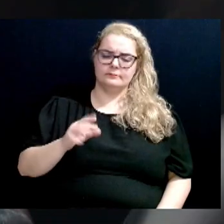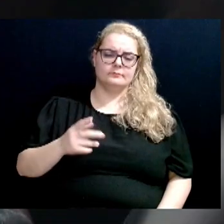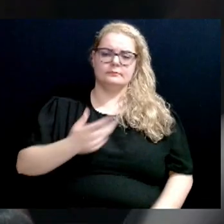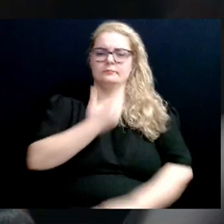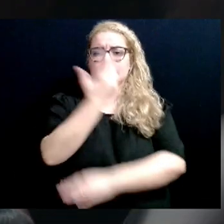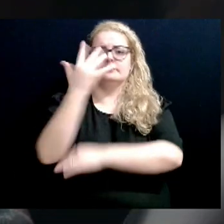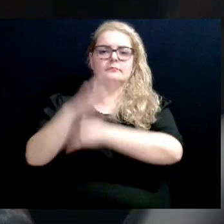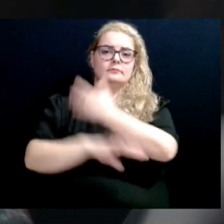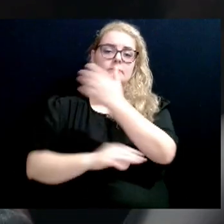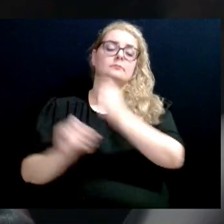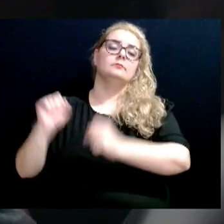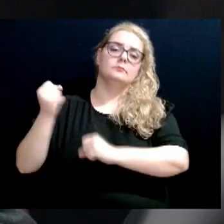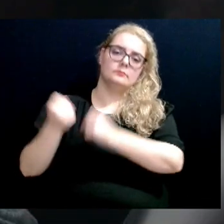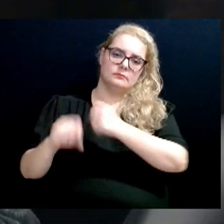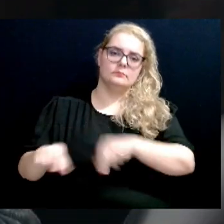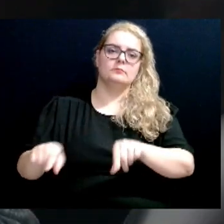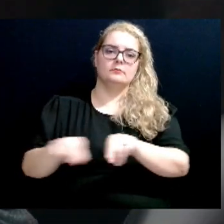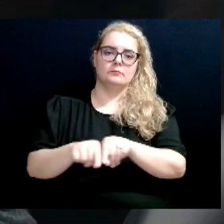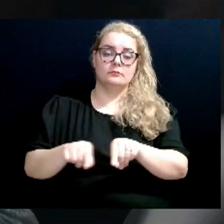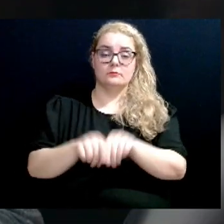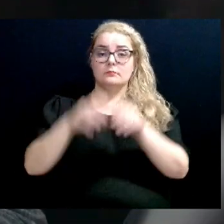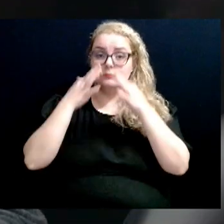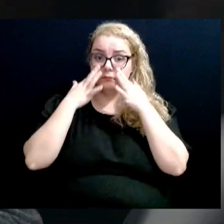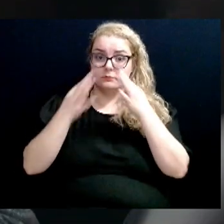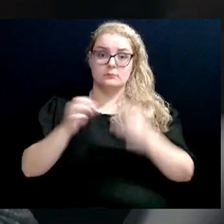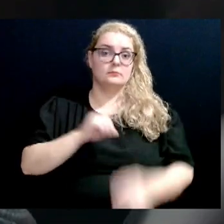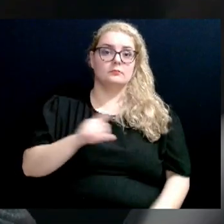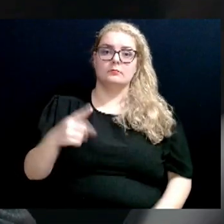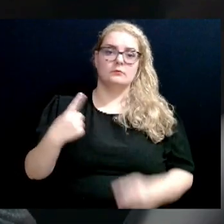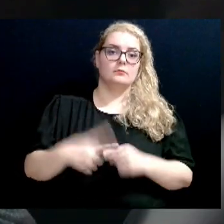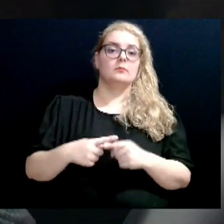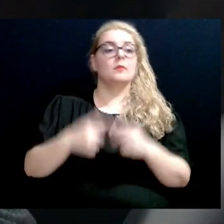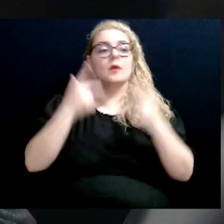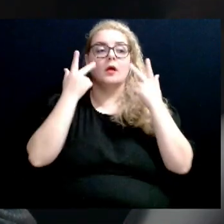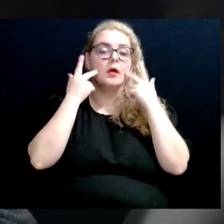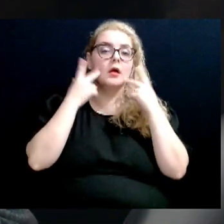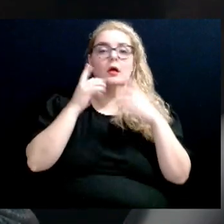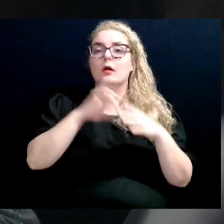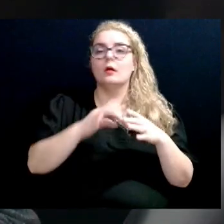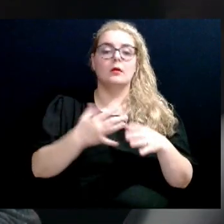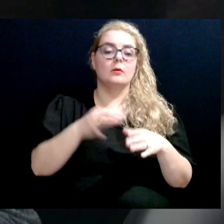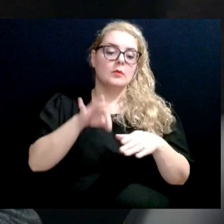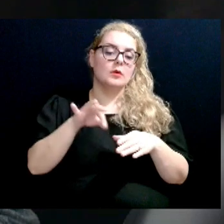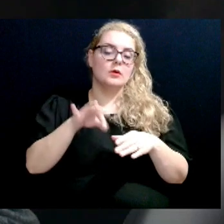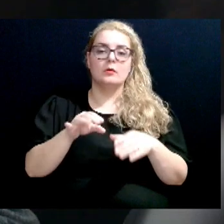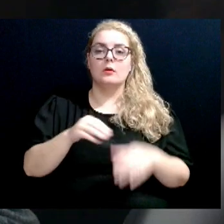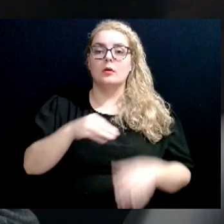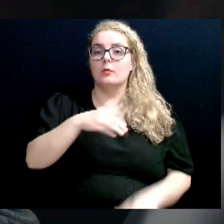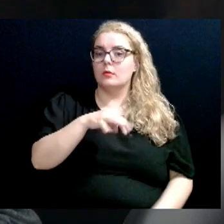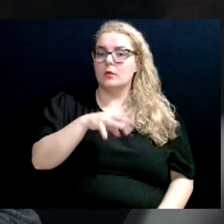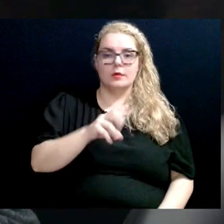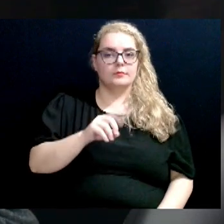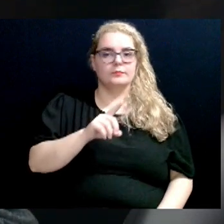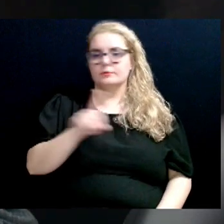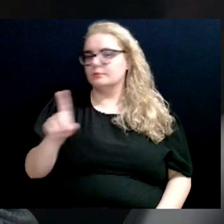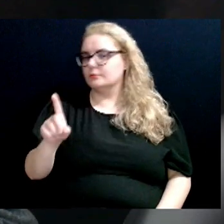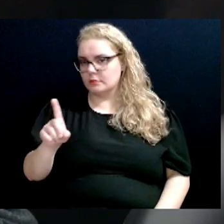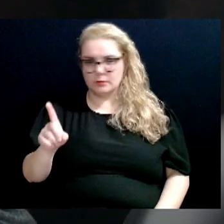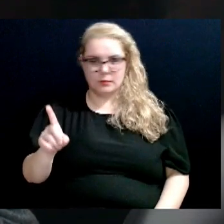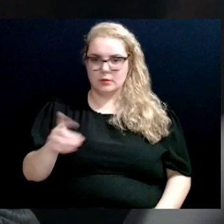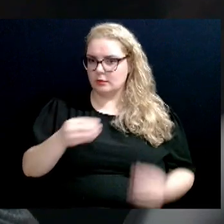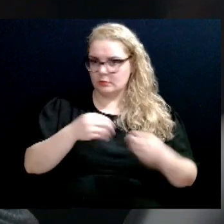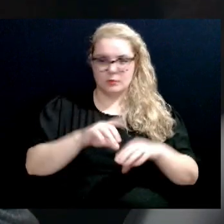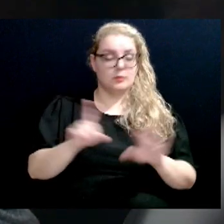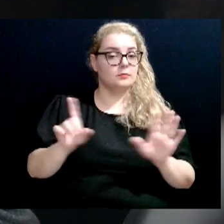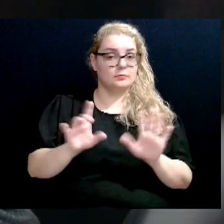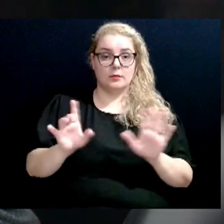também. Tem que ficar atento com isso, não é porque é natural, é a plantinha, é o chazinho, é o matinho, que ele é inofensivo. Pelo contrário, a gente tem